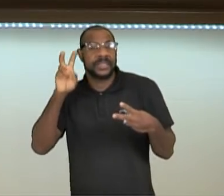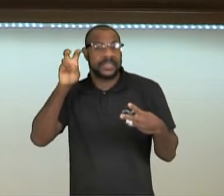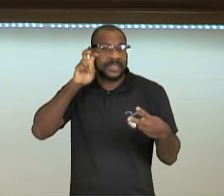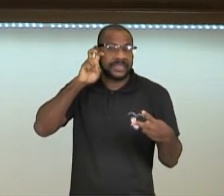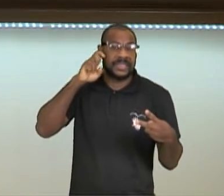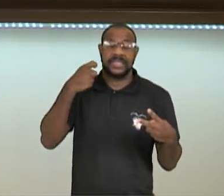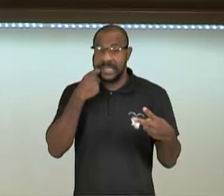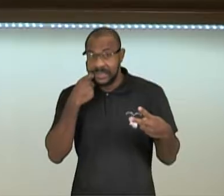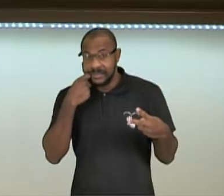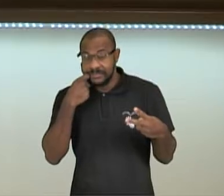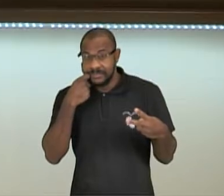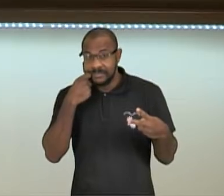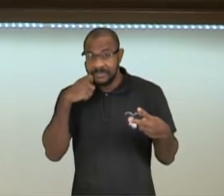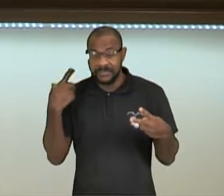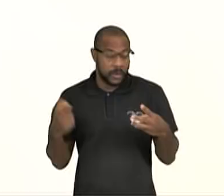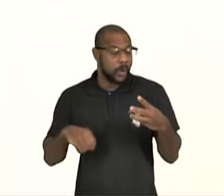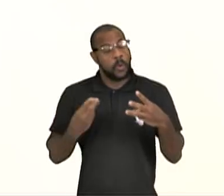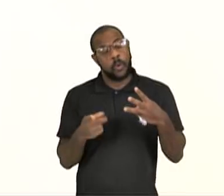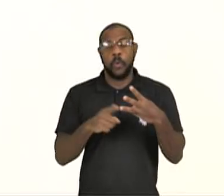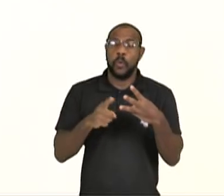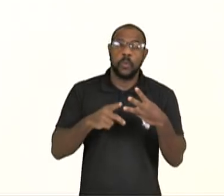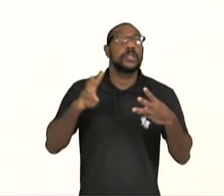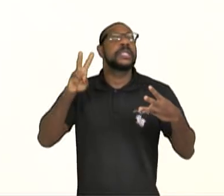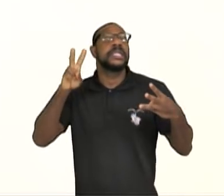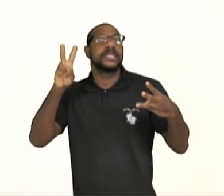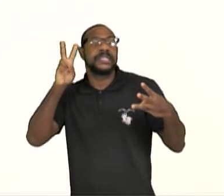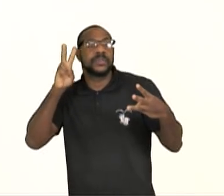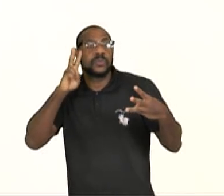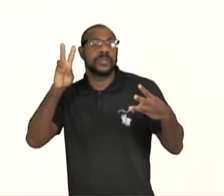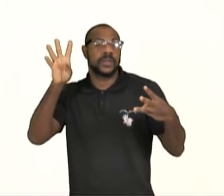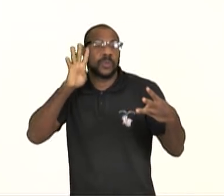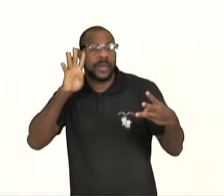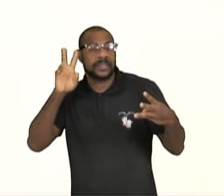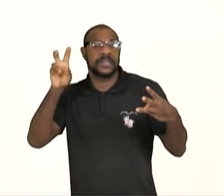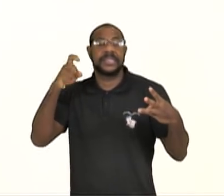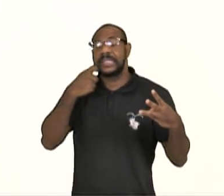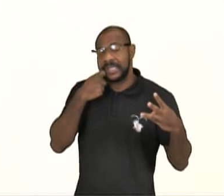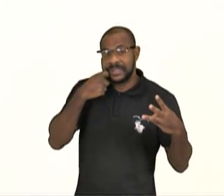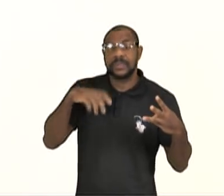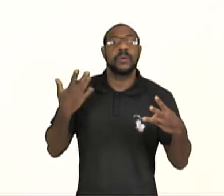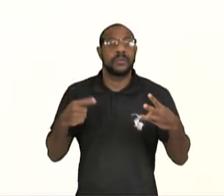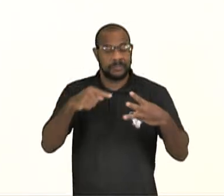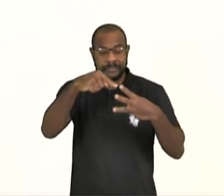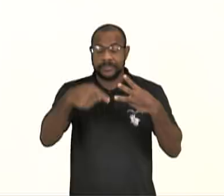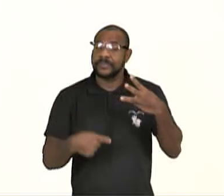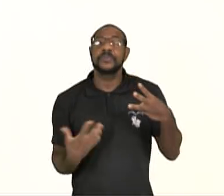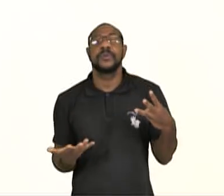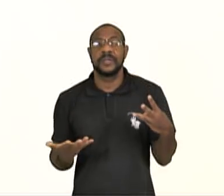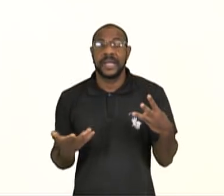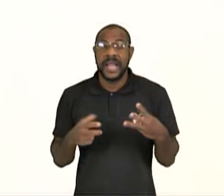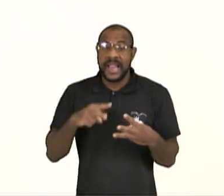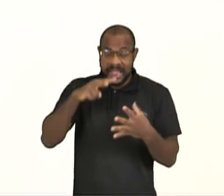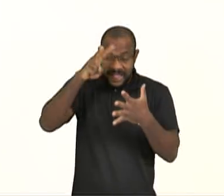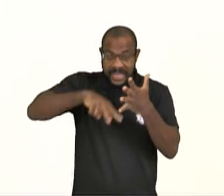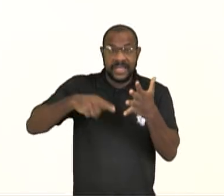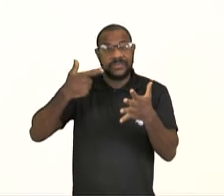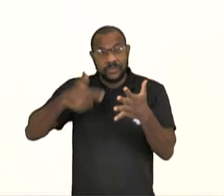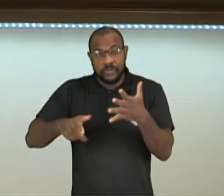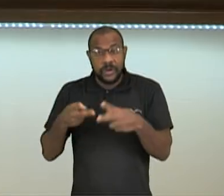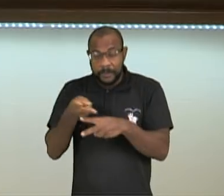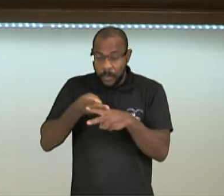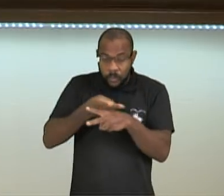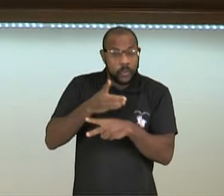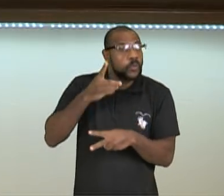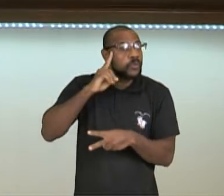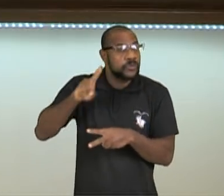e sexta? Ou será que é segunda, quarta e sexta? Então, lê de novo, procura os dias